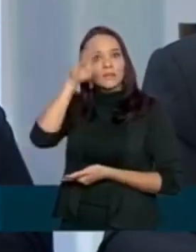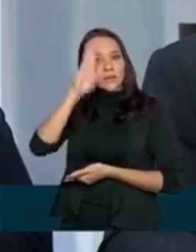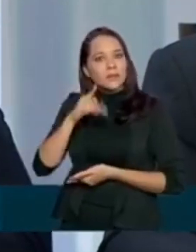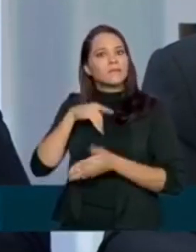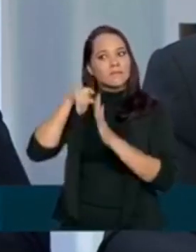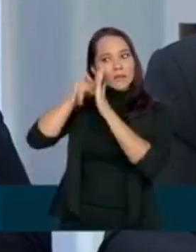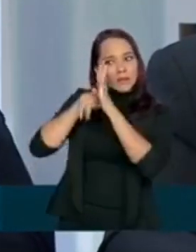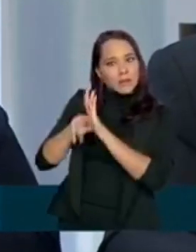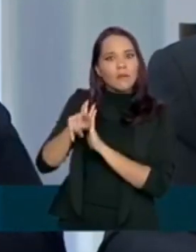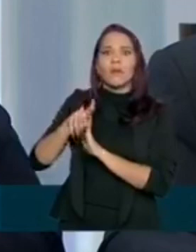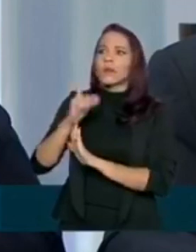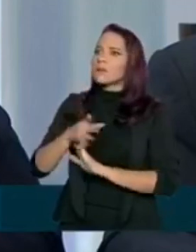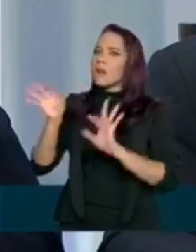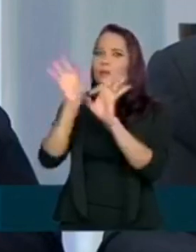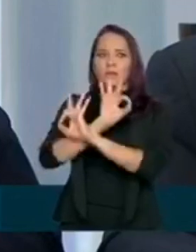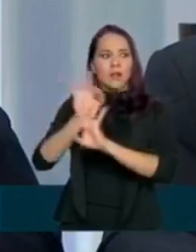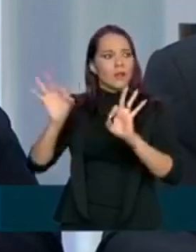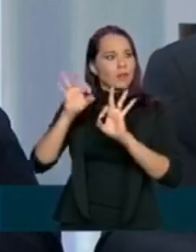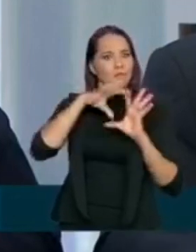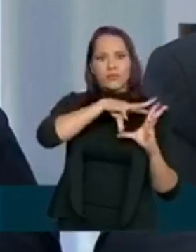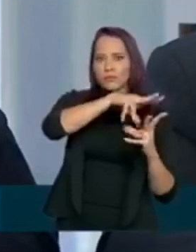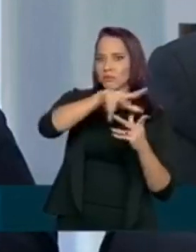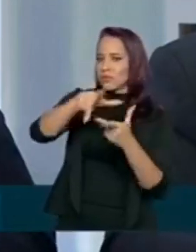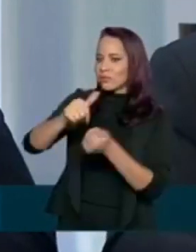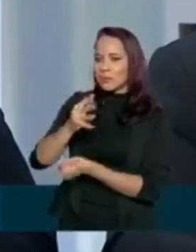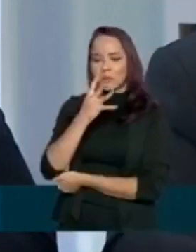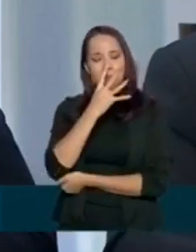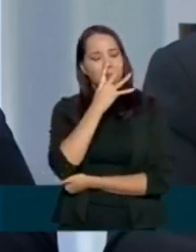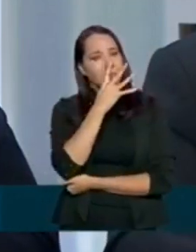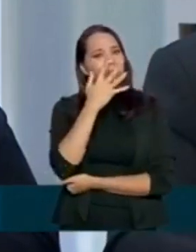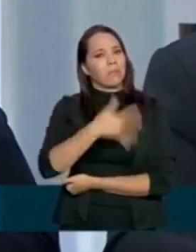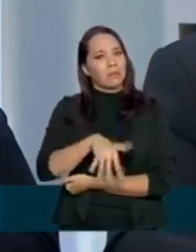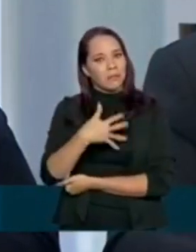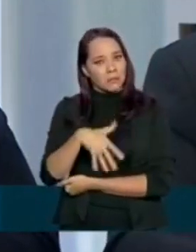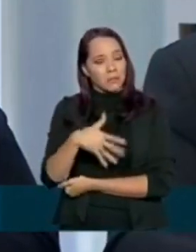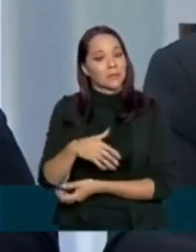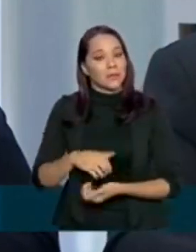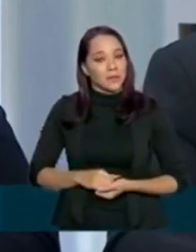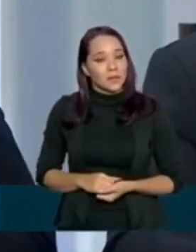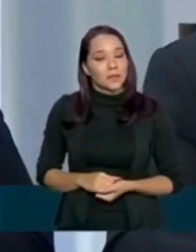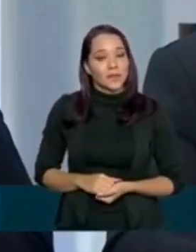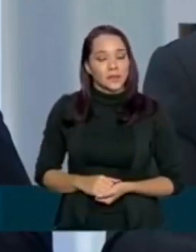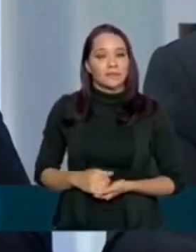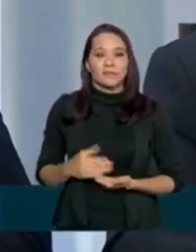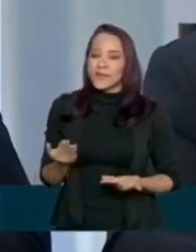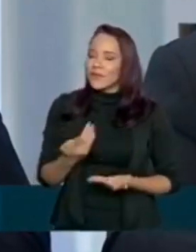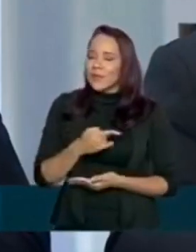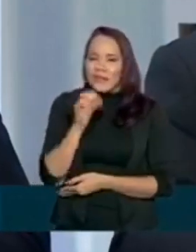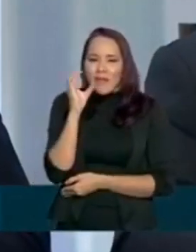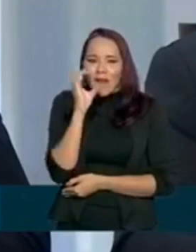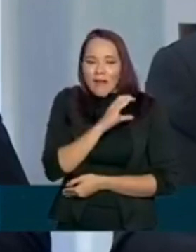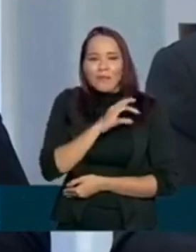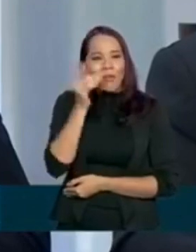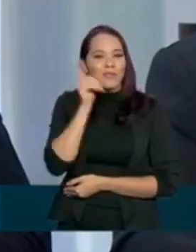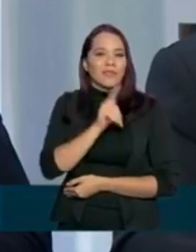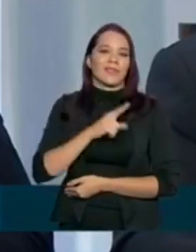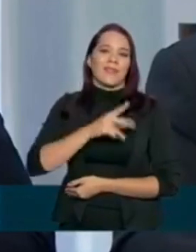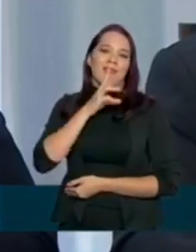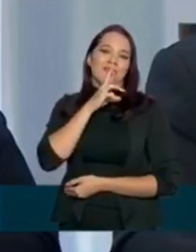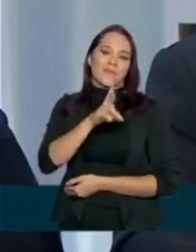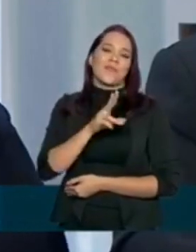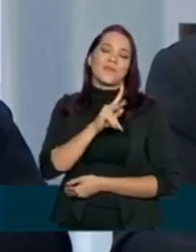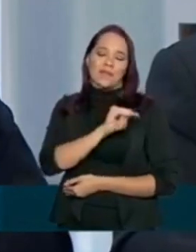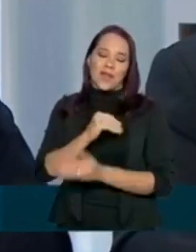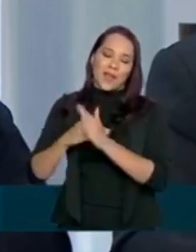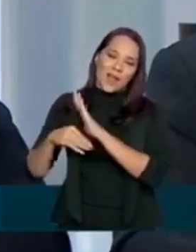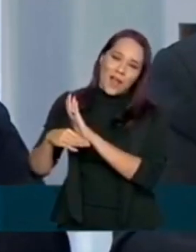excelentes nível internacional reconhecidamente internacionalmente então isso é uma coisa que muito em breve nós teremos aí um resultado que